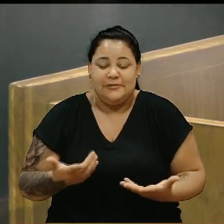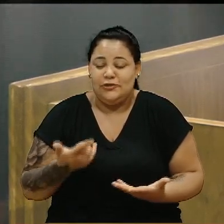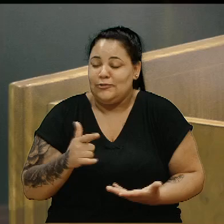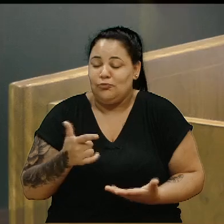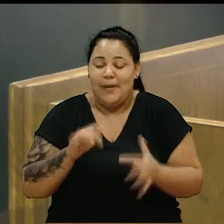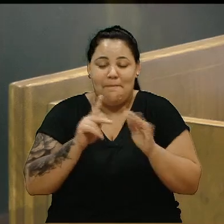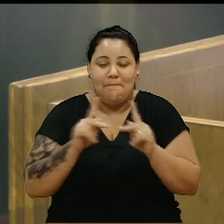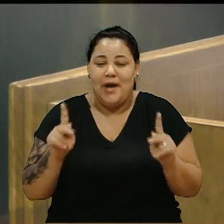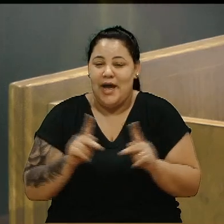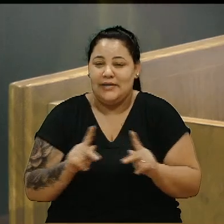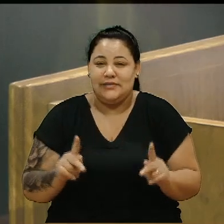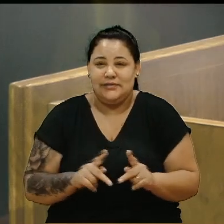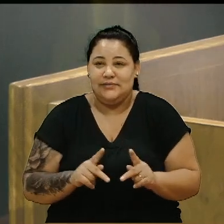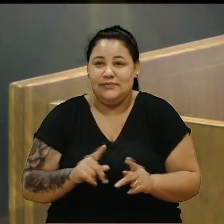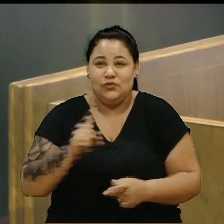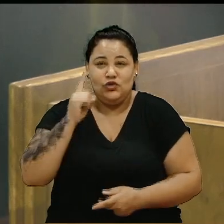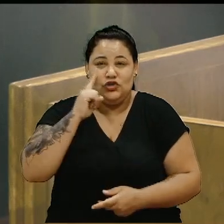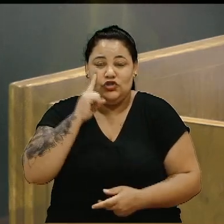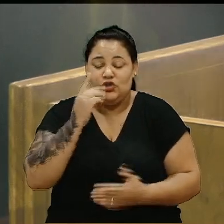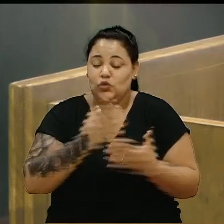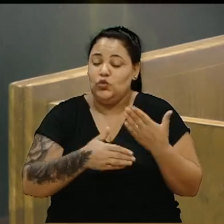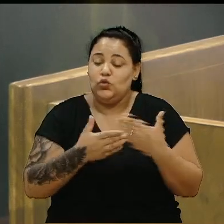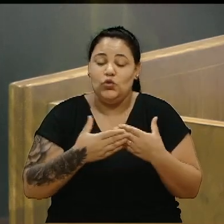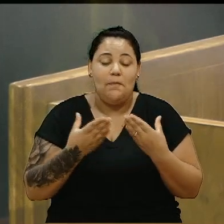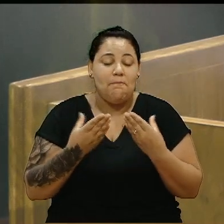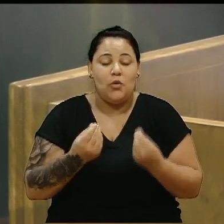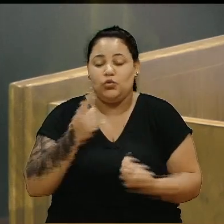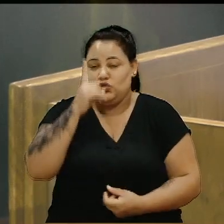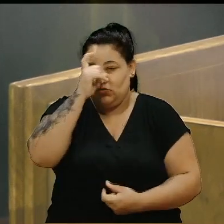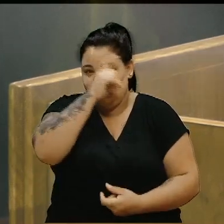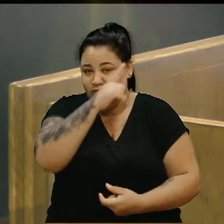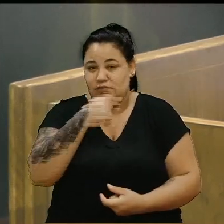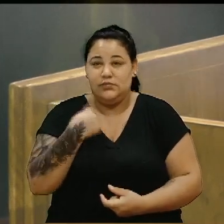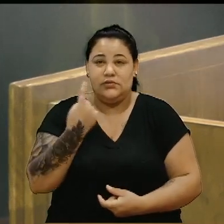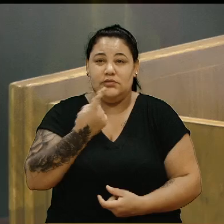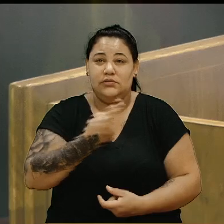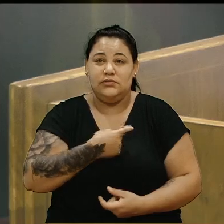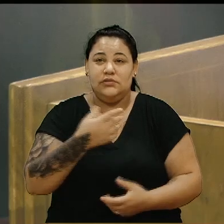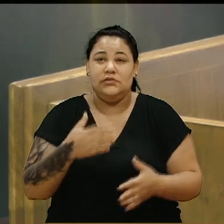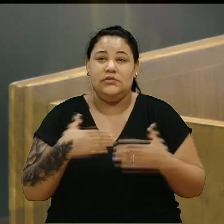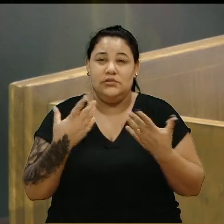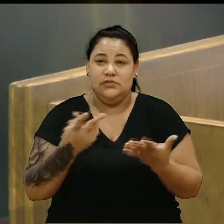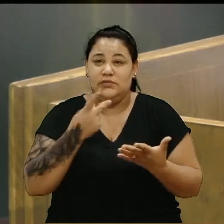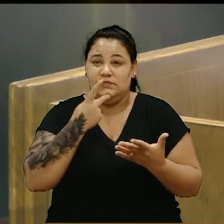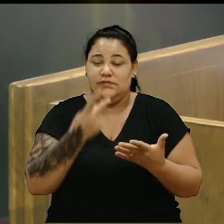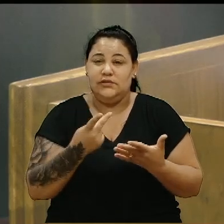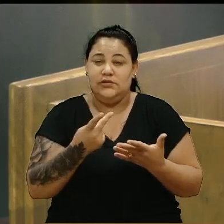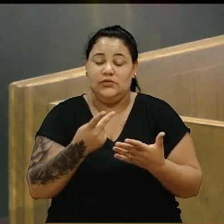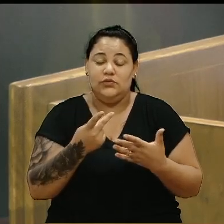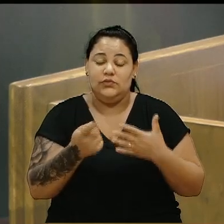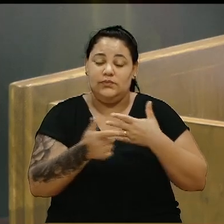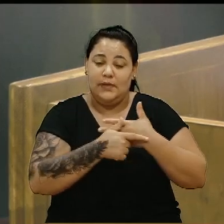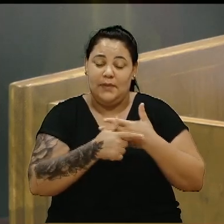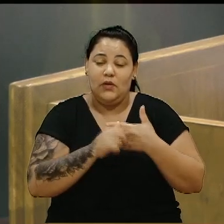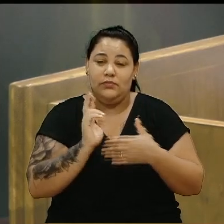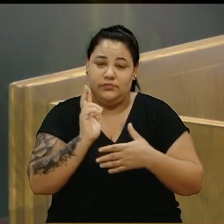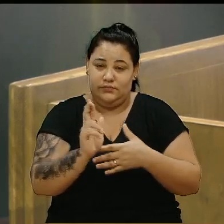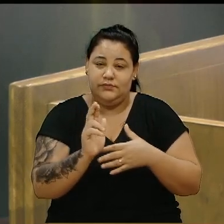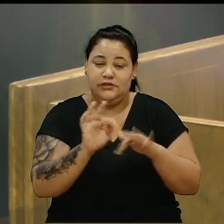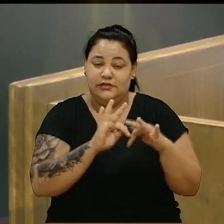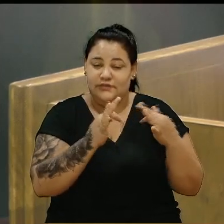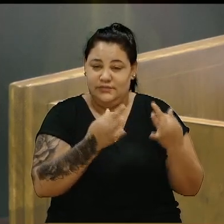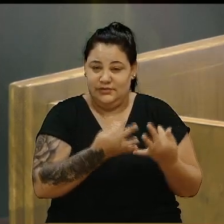mais complicado para nós. Então, eu estou aqui dando voz às famílias raras e pedindo a